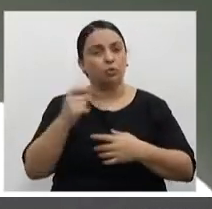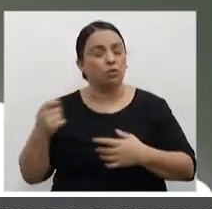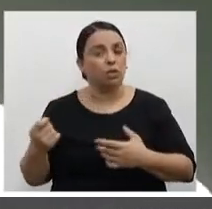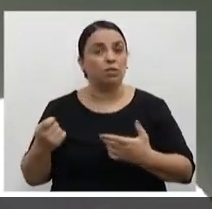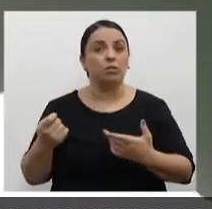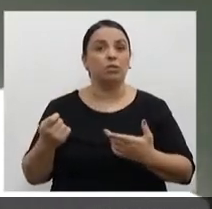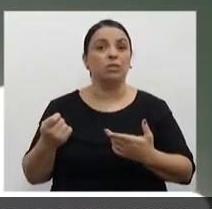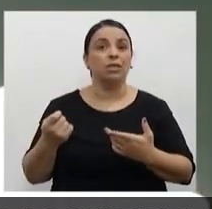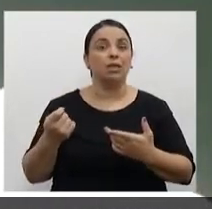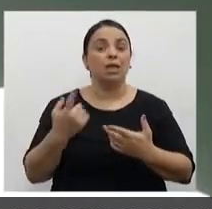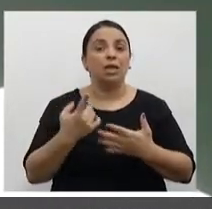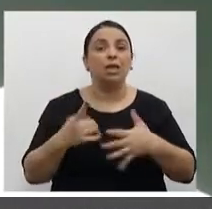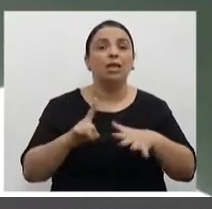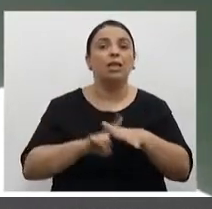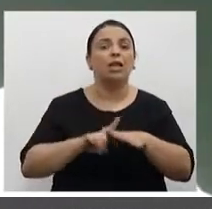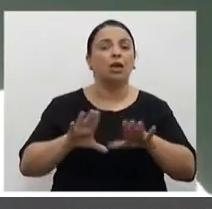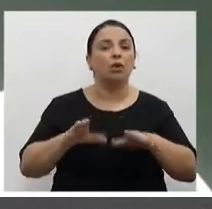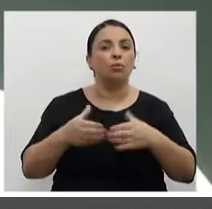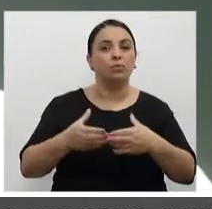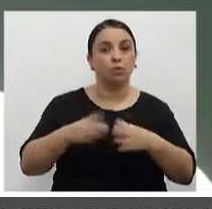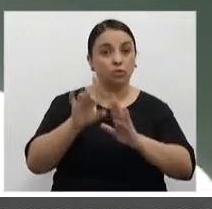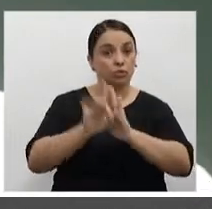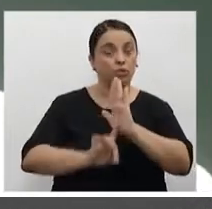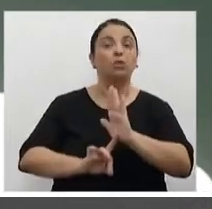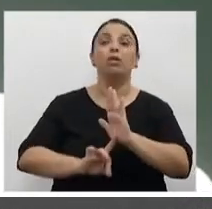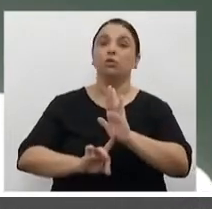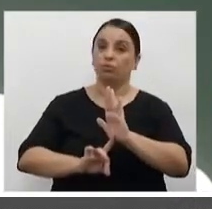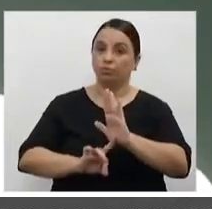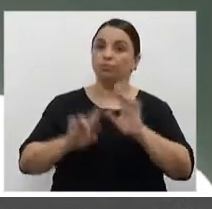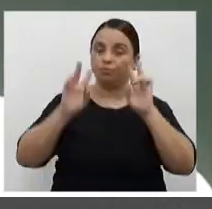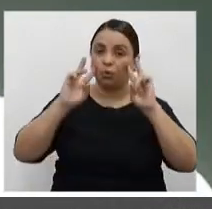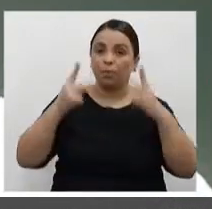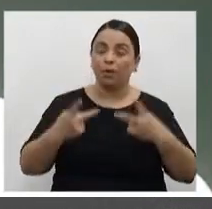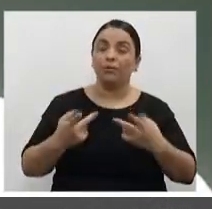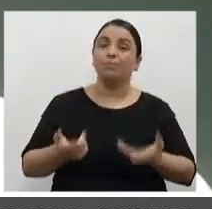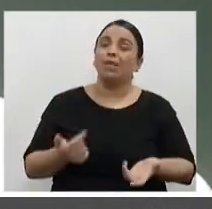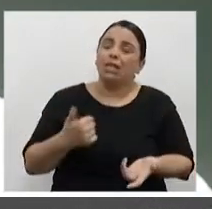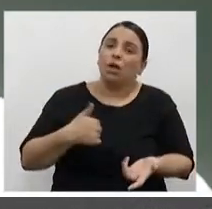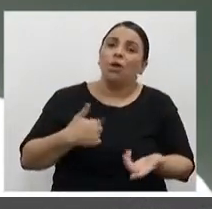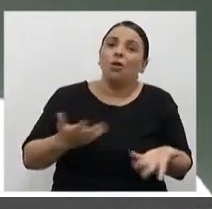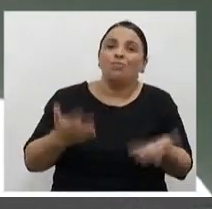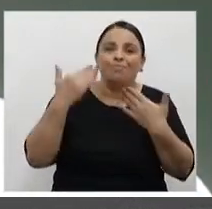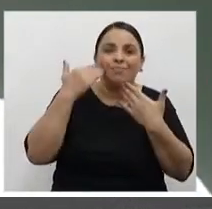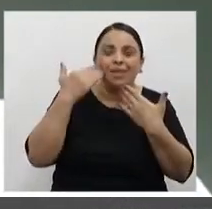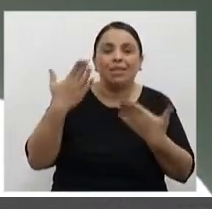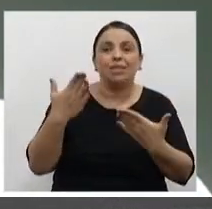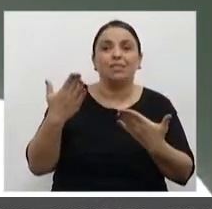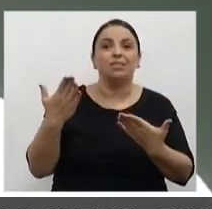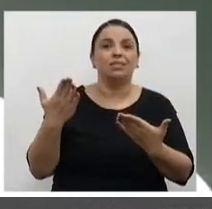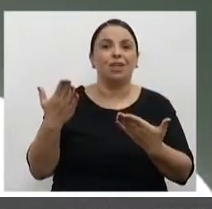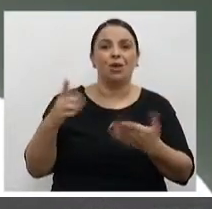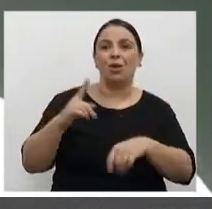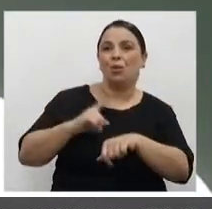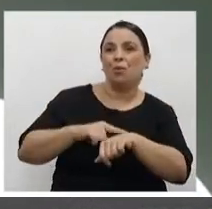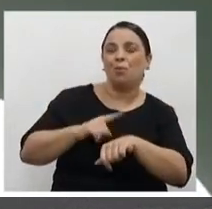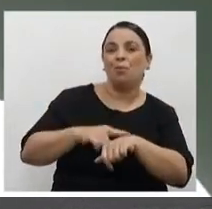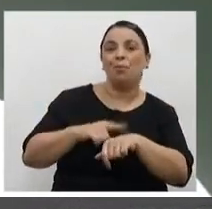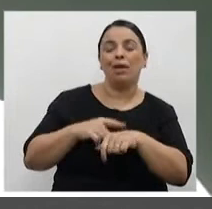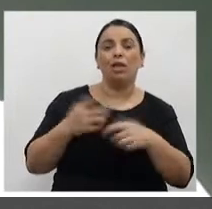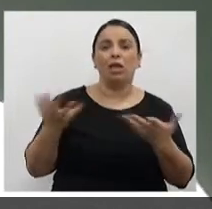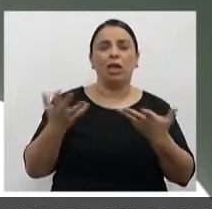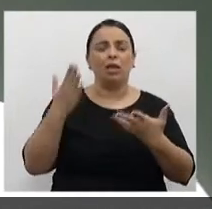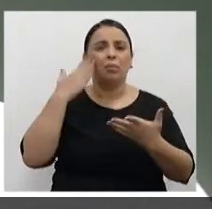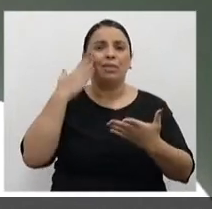Humanos. Então, deputado, eu quero agradecer a oportunidade, também quero ouvir as